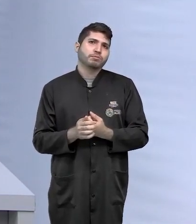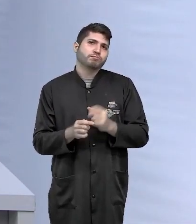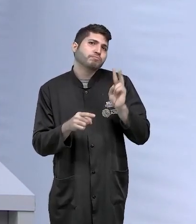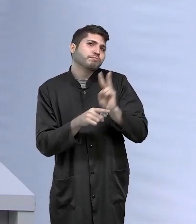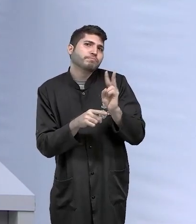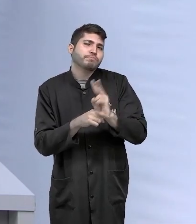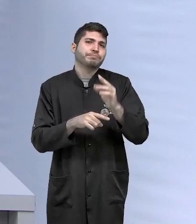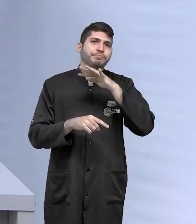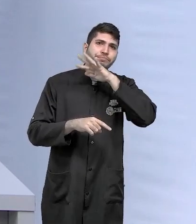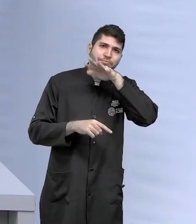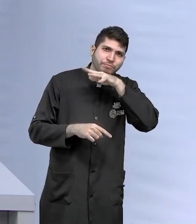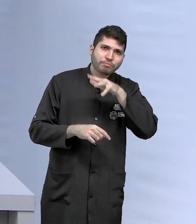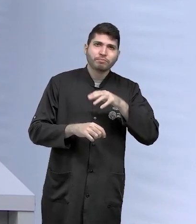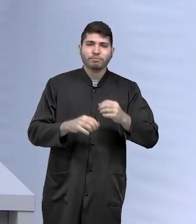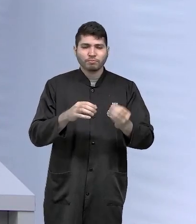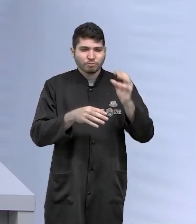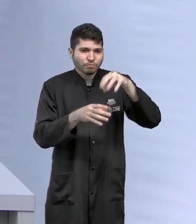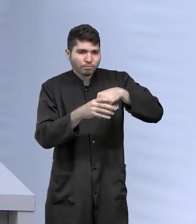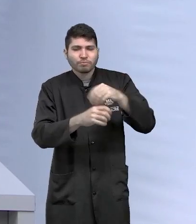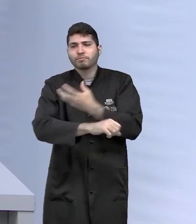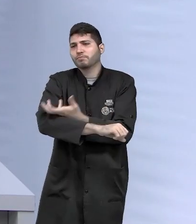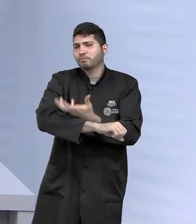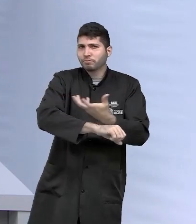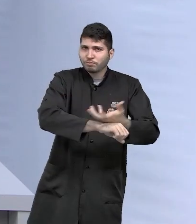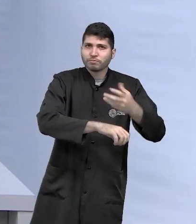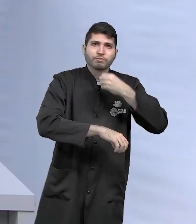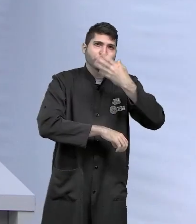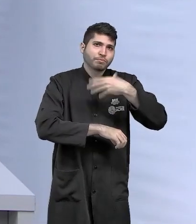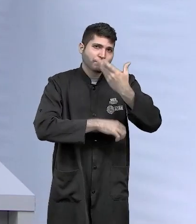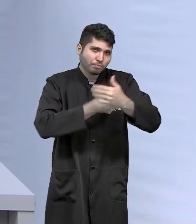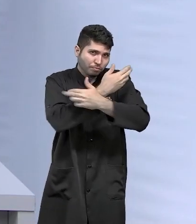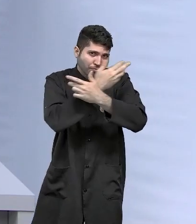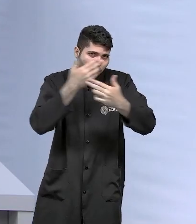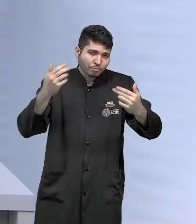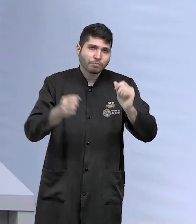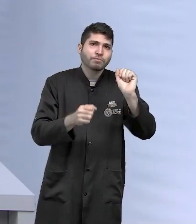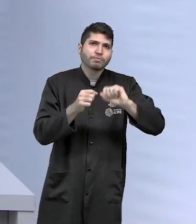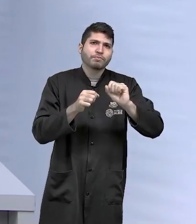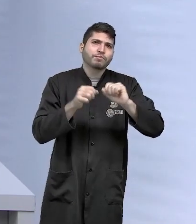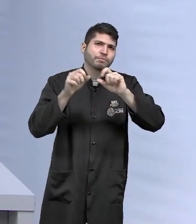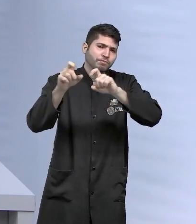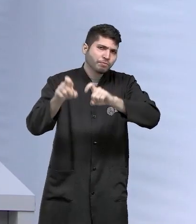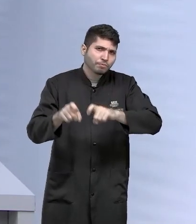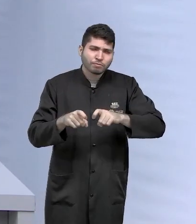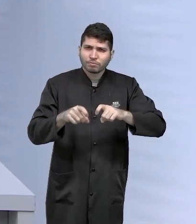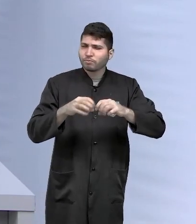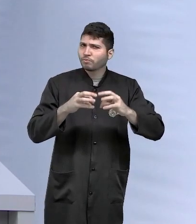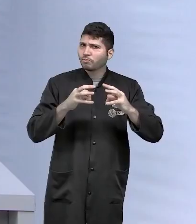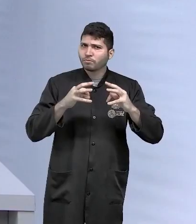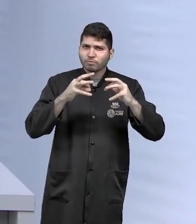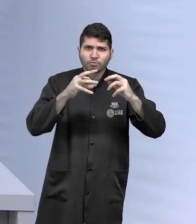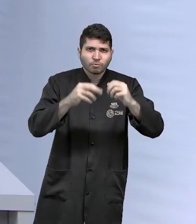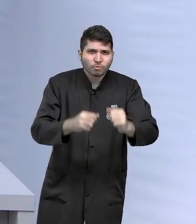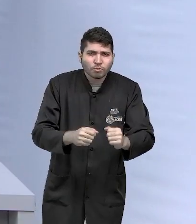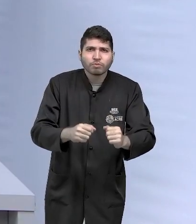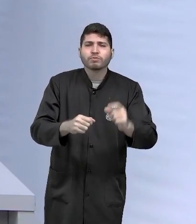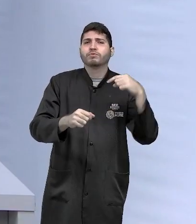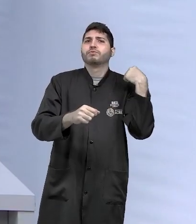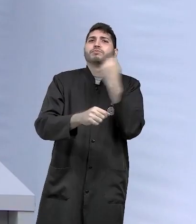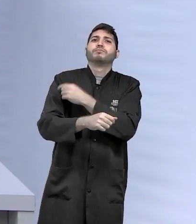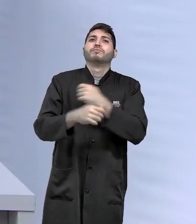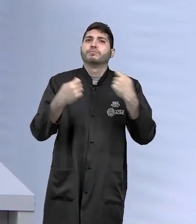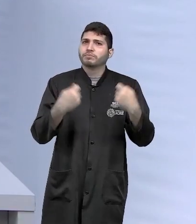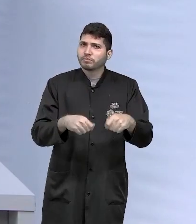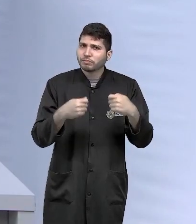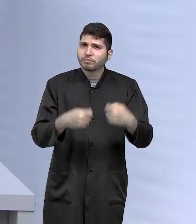eu planto hortaliças, frutas, né? Produção agrícola. Tudo que nós temos, que nós precisamos,